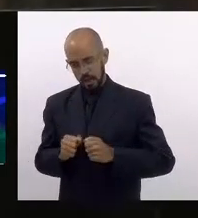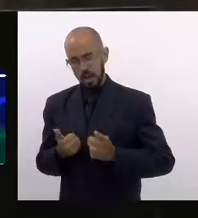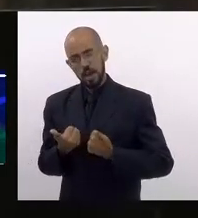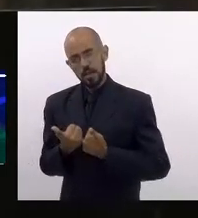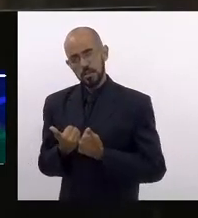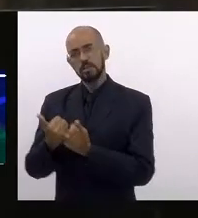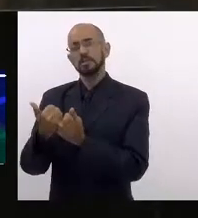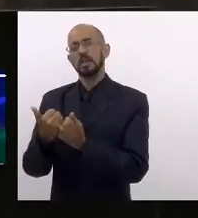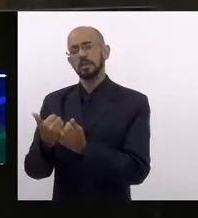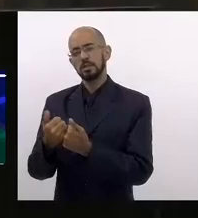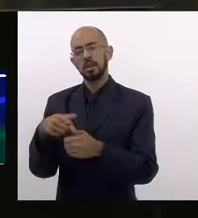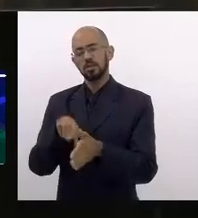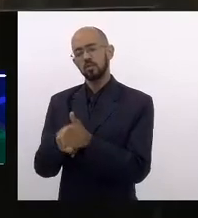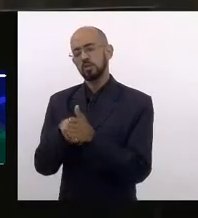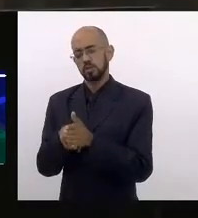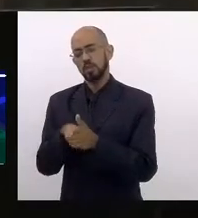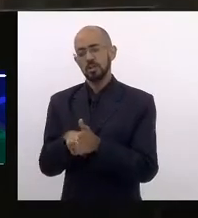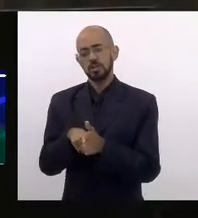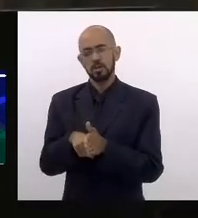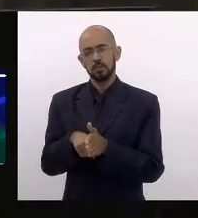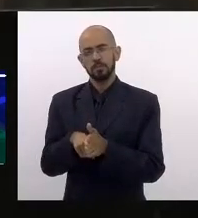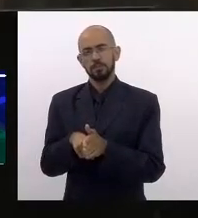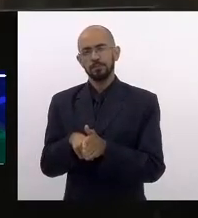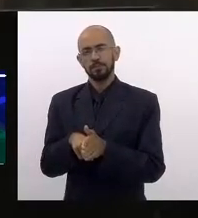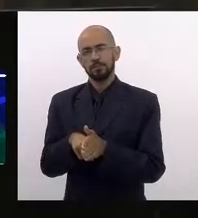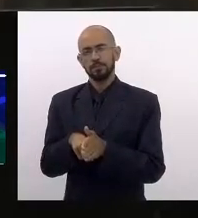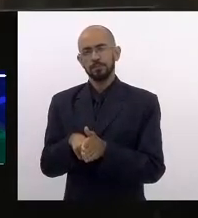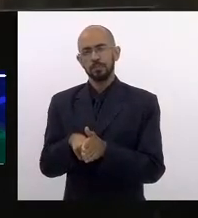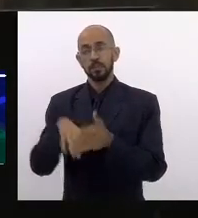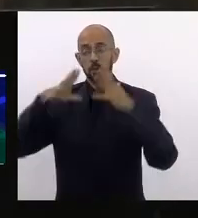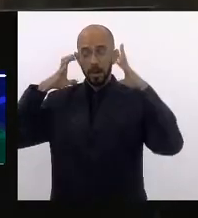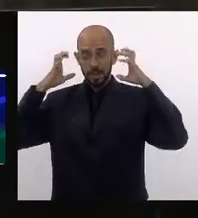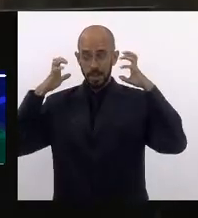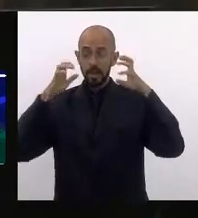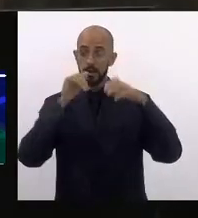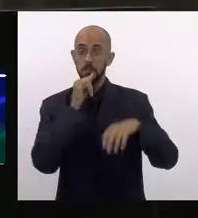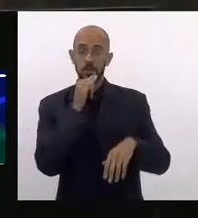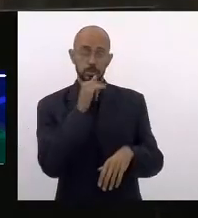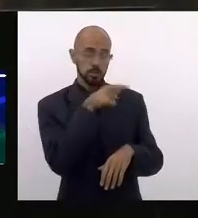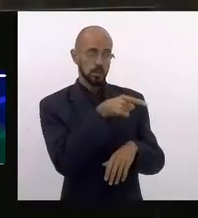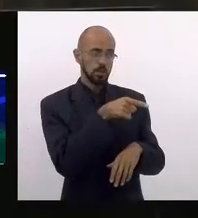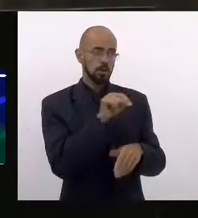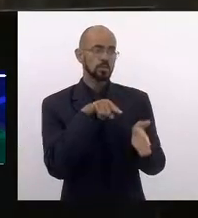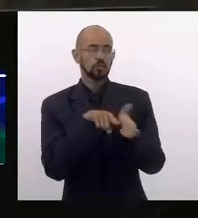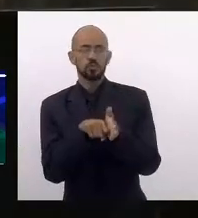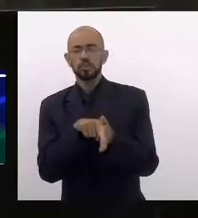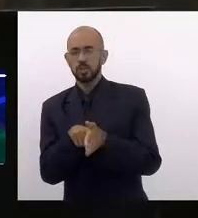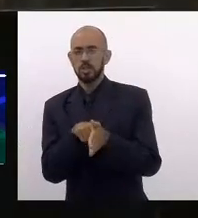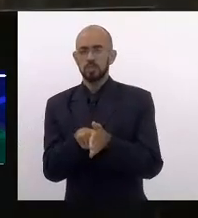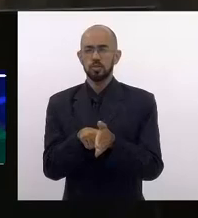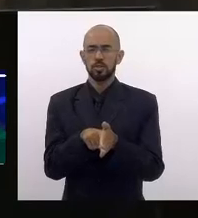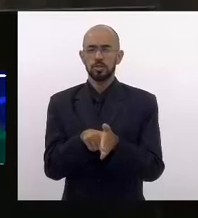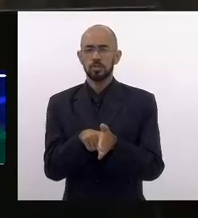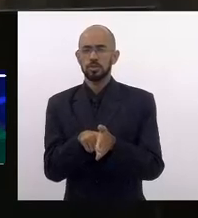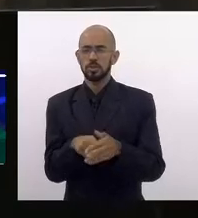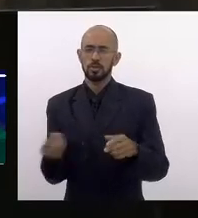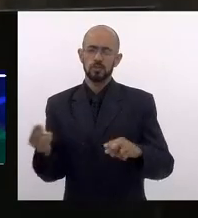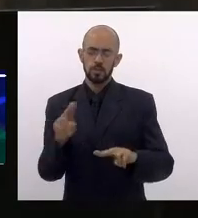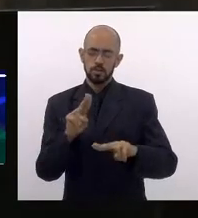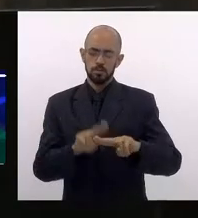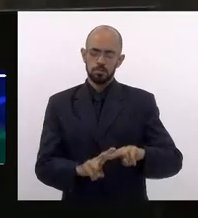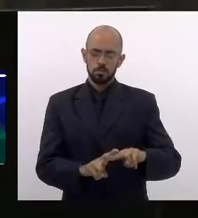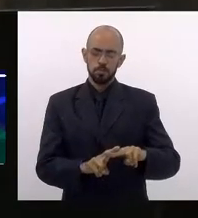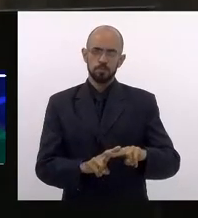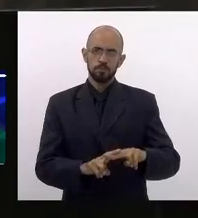de investigação. No caso da própria Marielle, no assassinato de Marielle, as investigações levaram à apreensão de